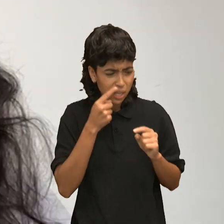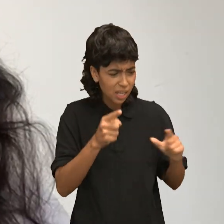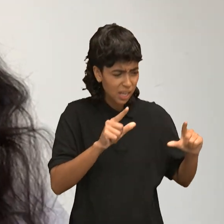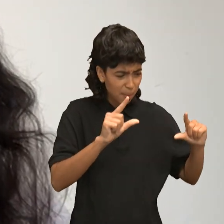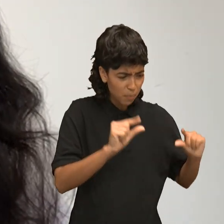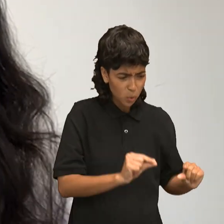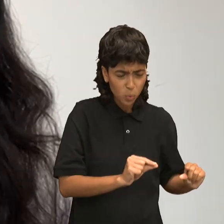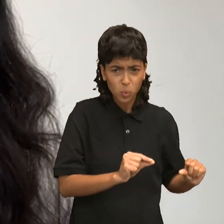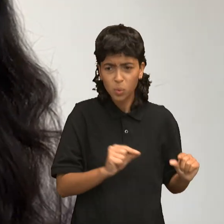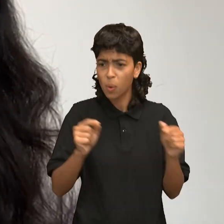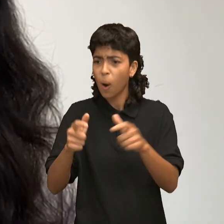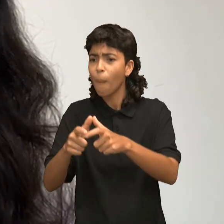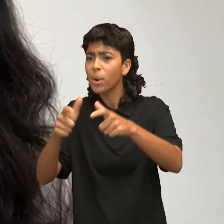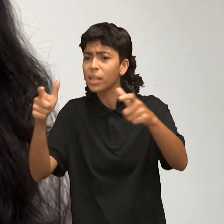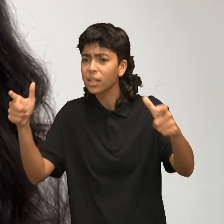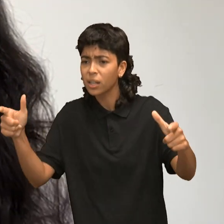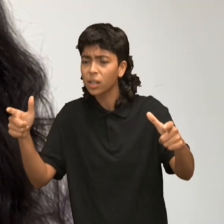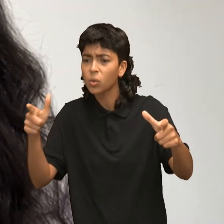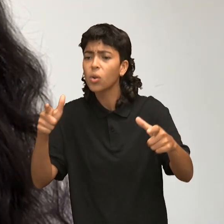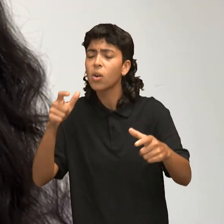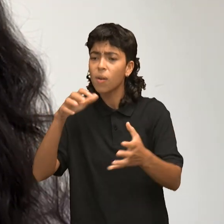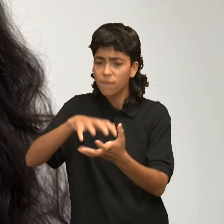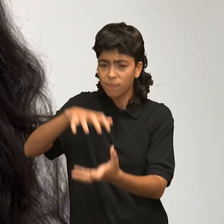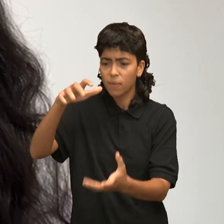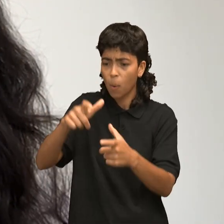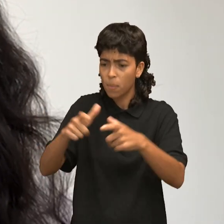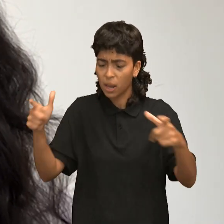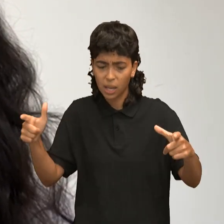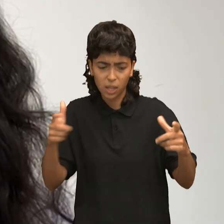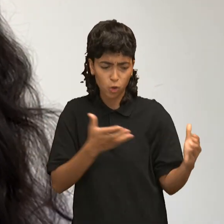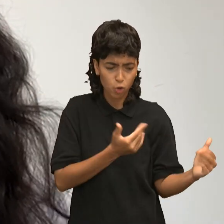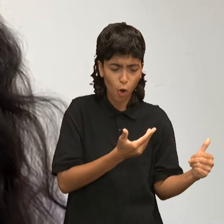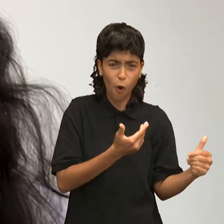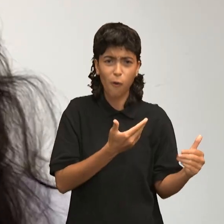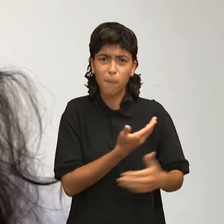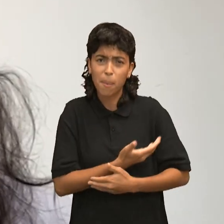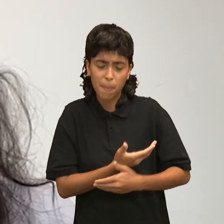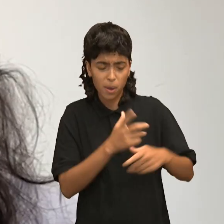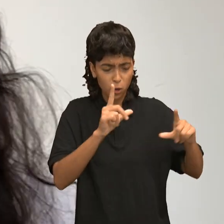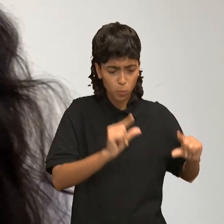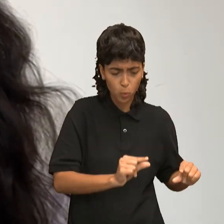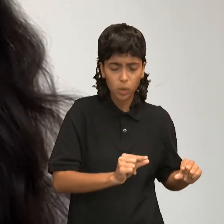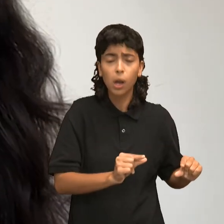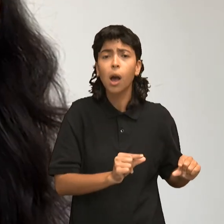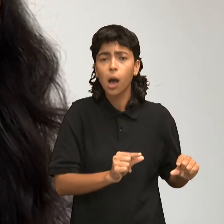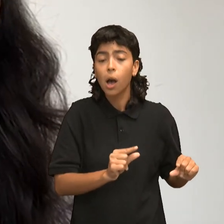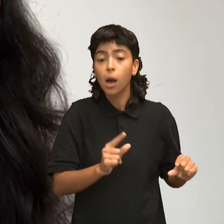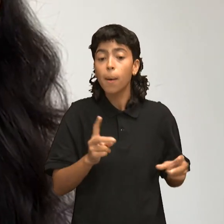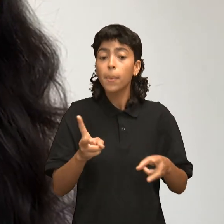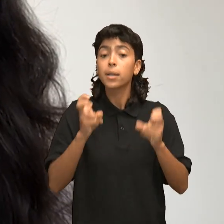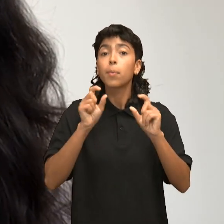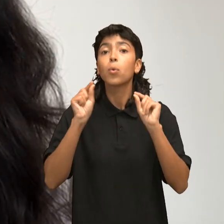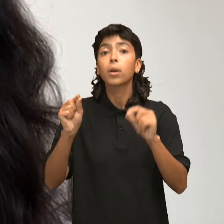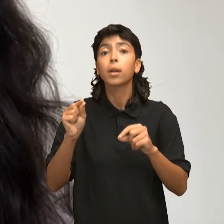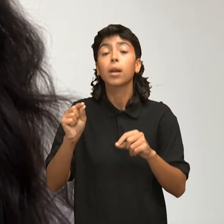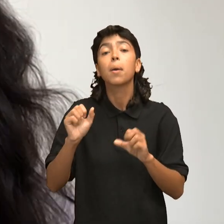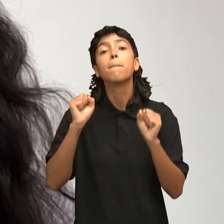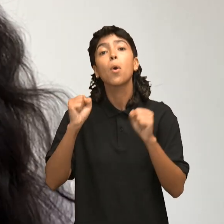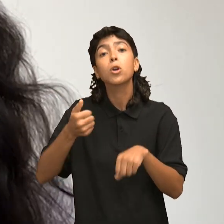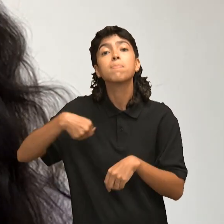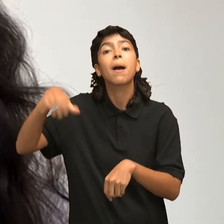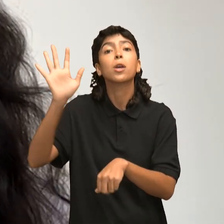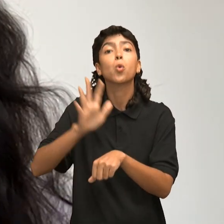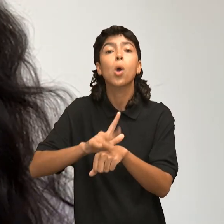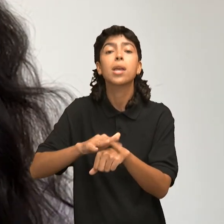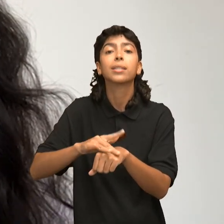da pirâmide etária na população brasileira, há consequentemente um aumento da prevalência de doenças decorrentes